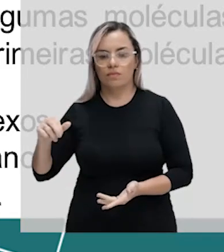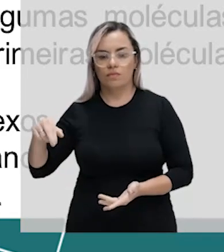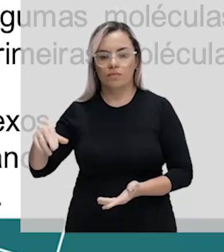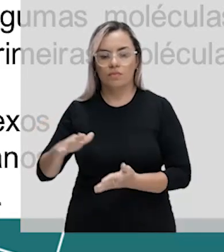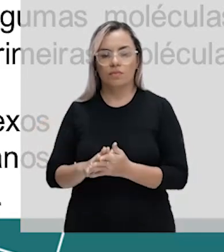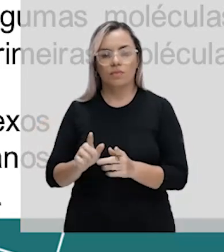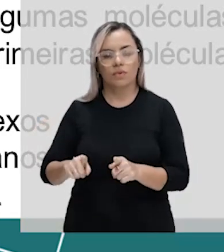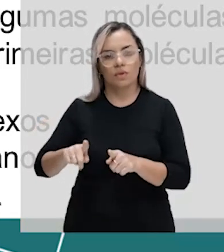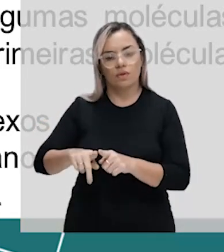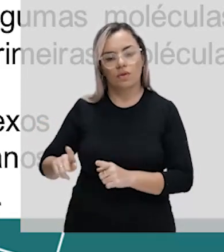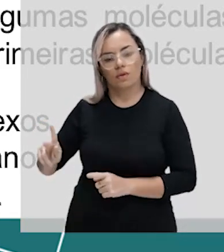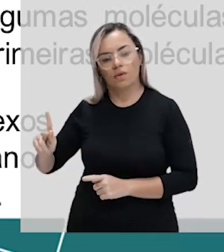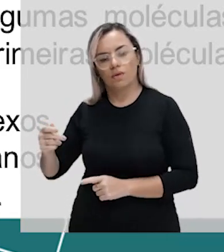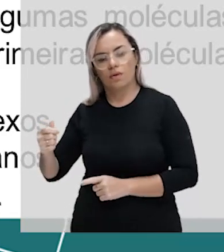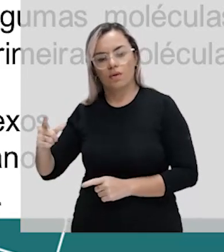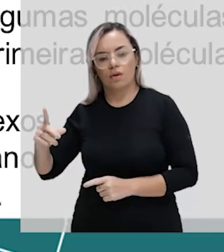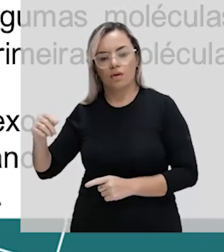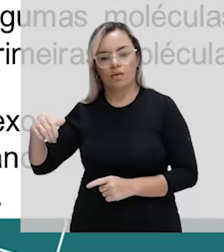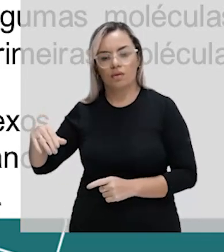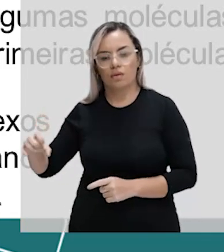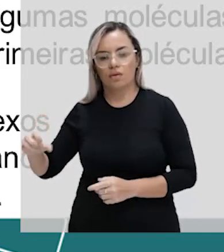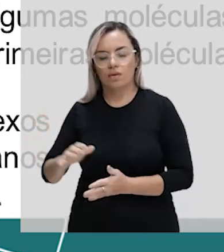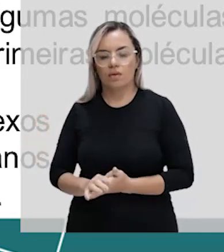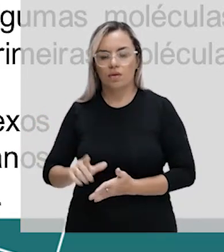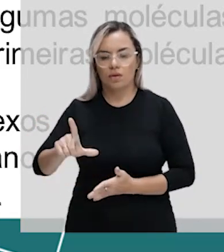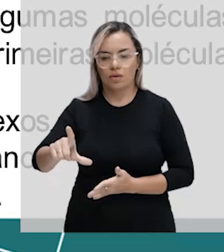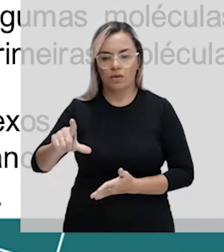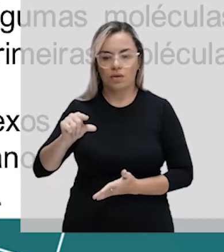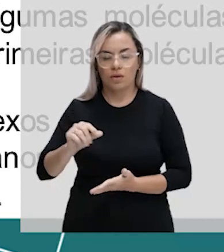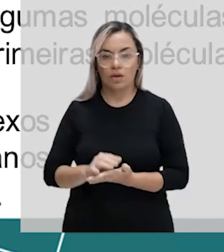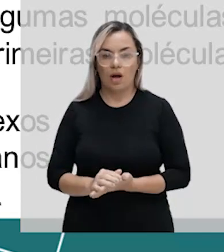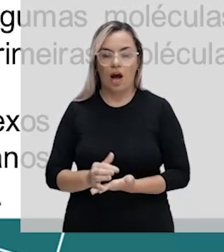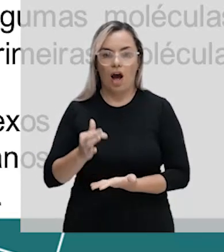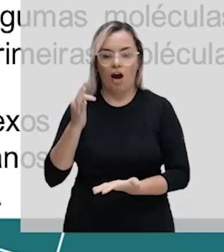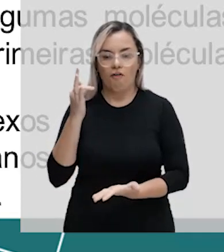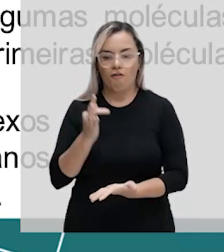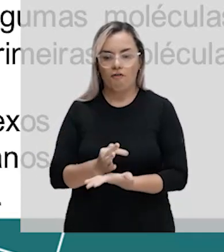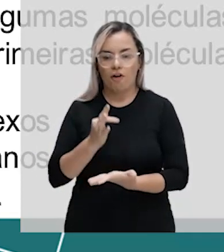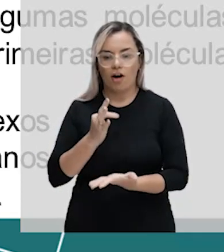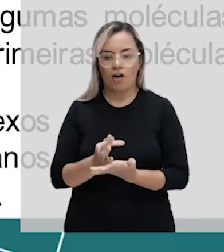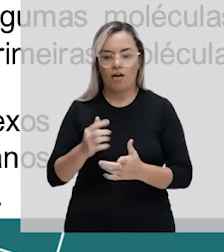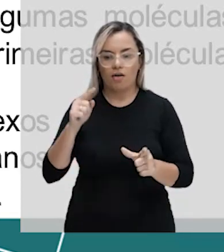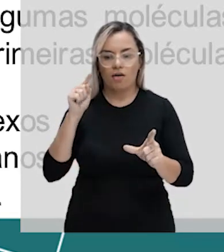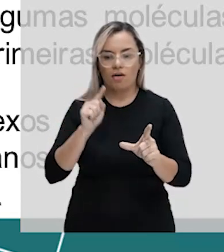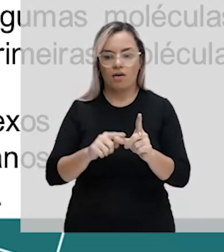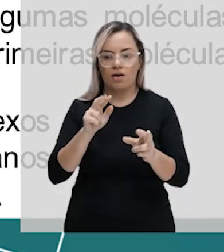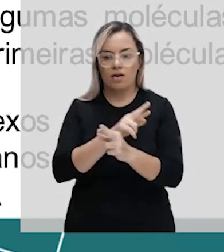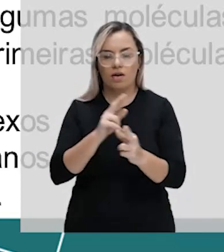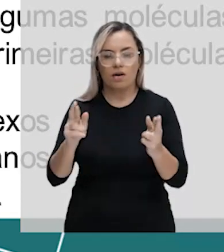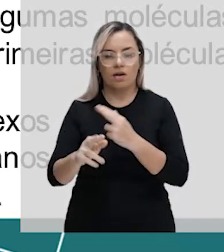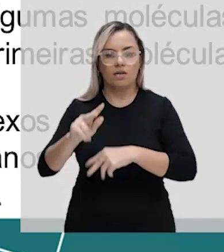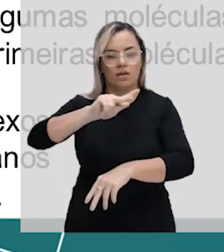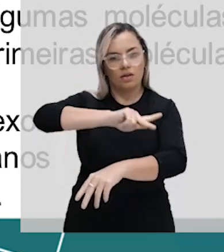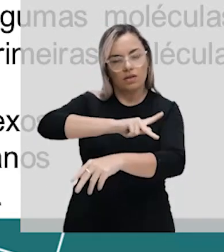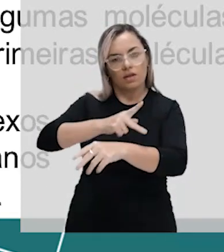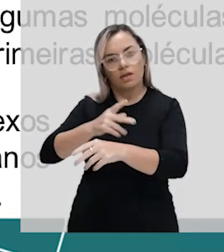Haldane. Assinale a alternativa incorreta em relação a essa hipótese,